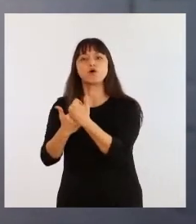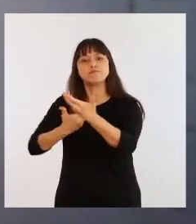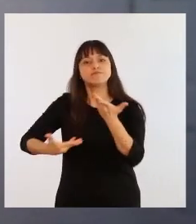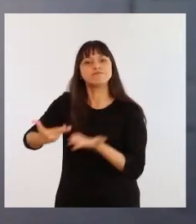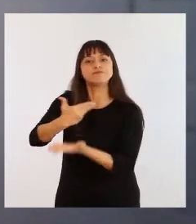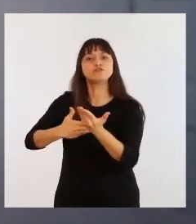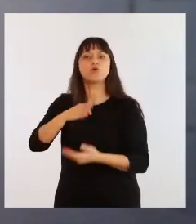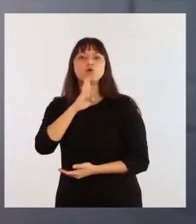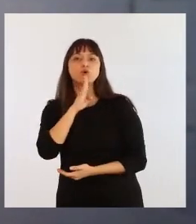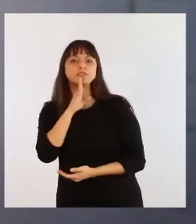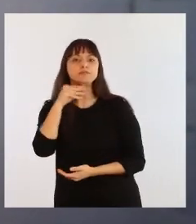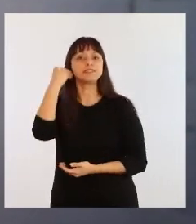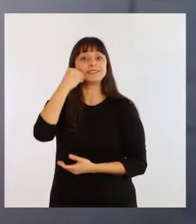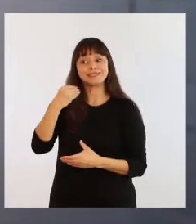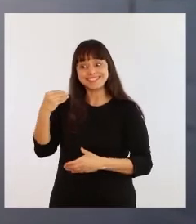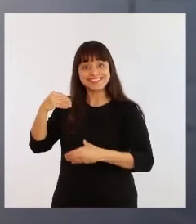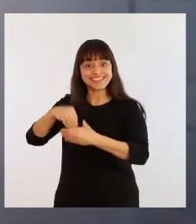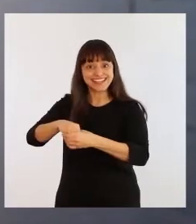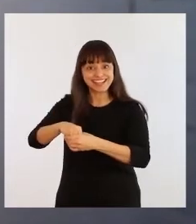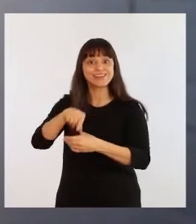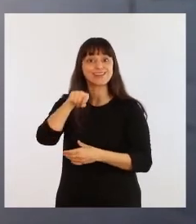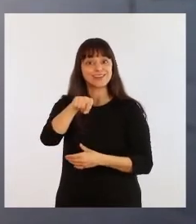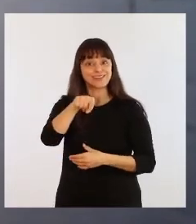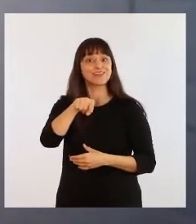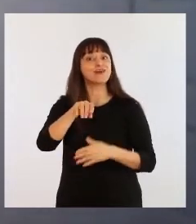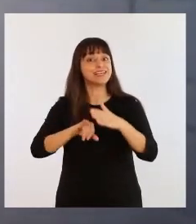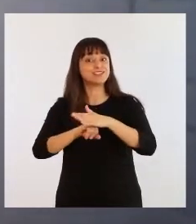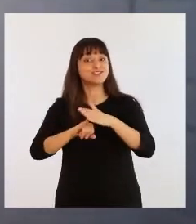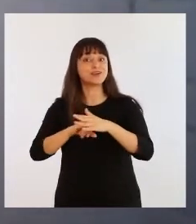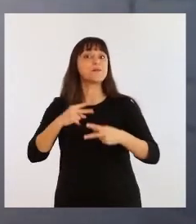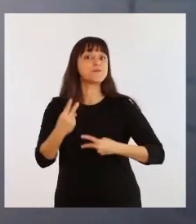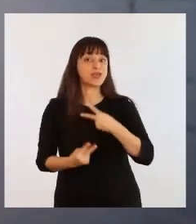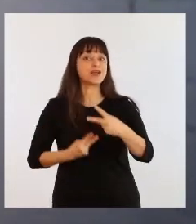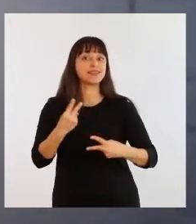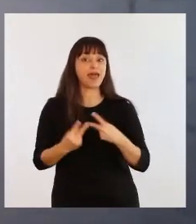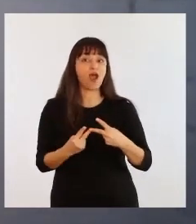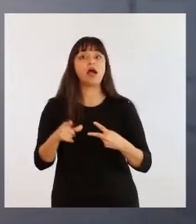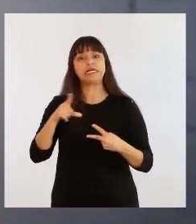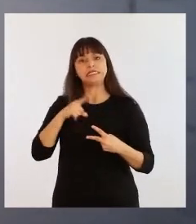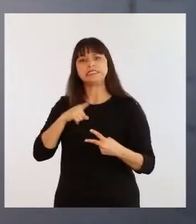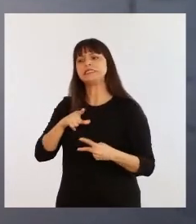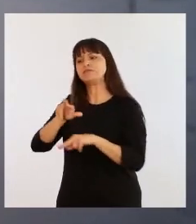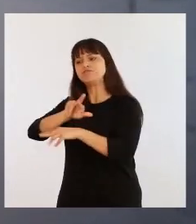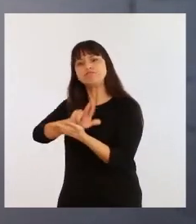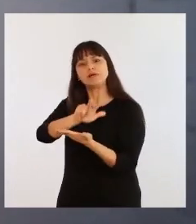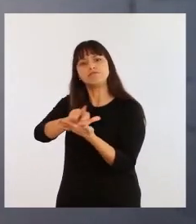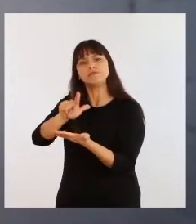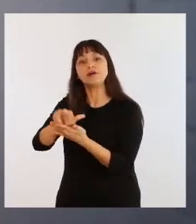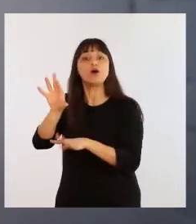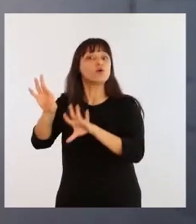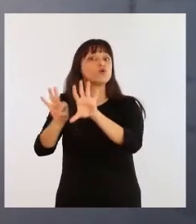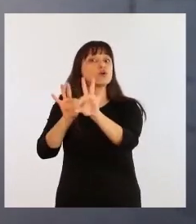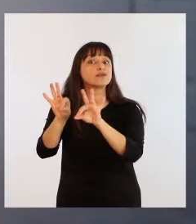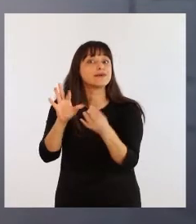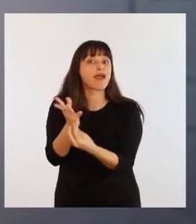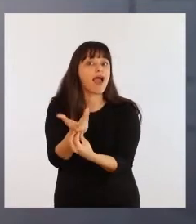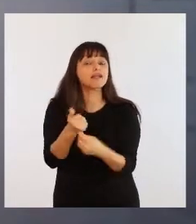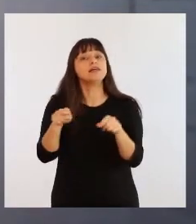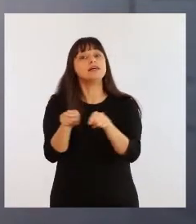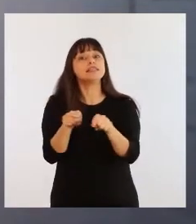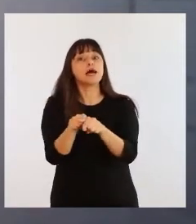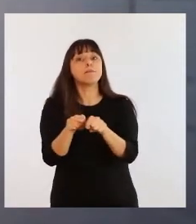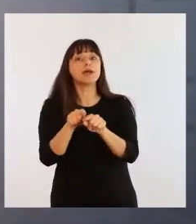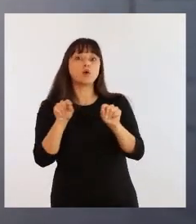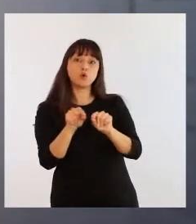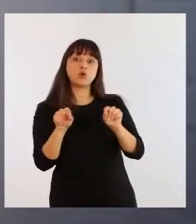experiências dentro da instituição, no diálogo com as diferentes curadorias que passam pela Bienal e com os nossos